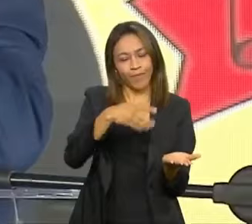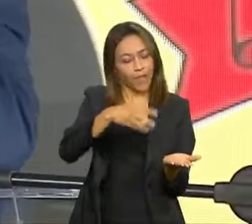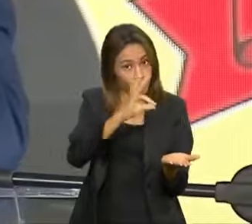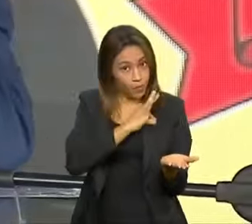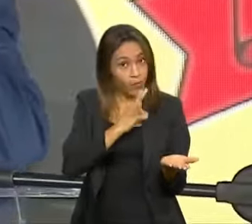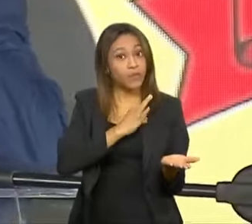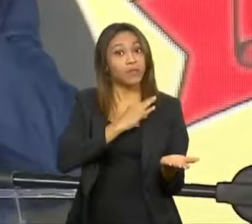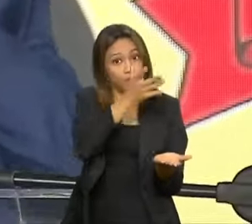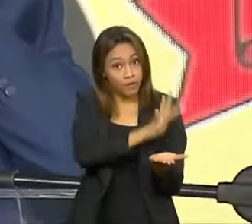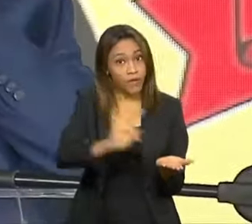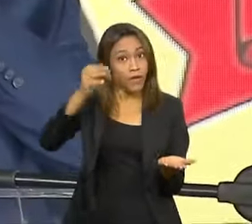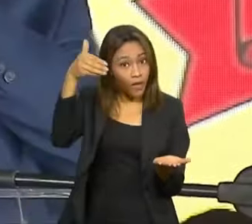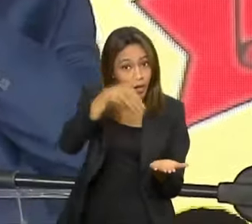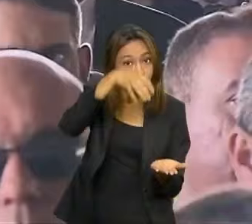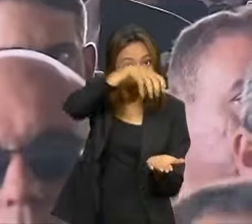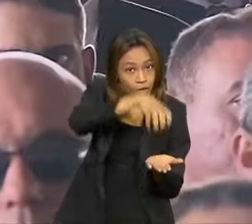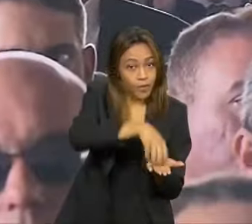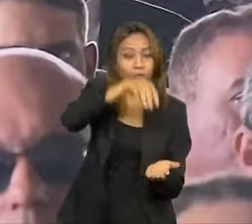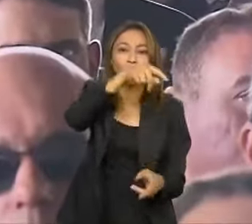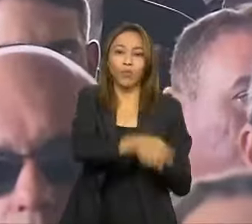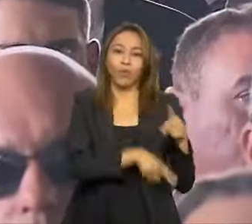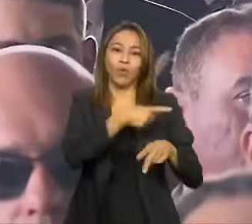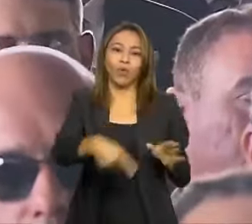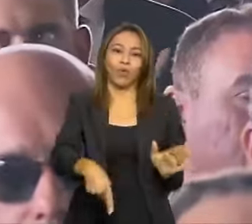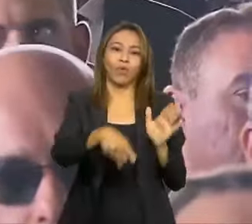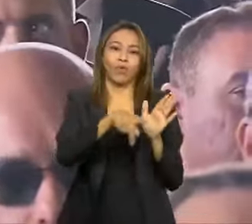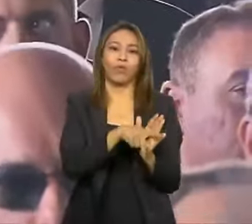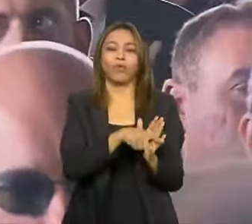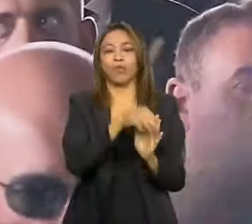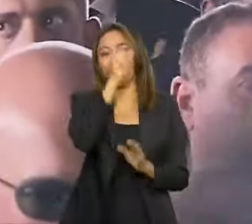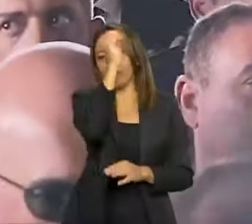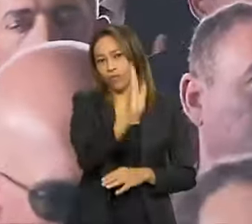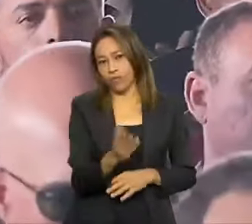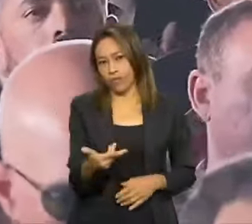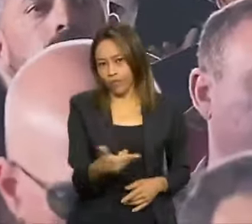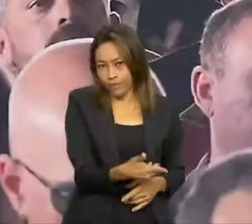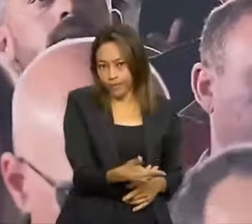Federal dos brasileiros e das brasileiras.